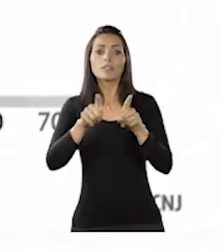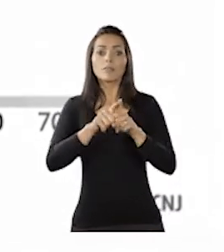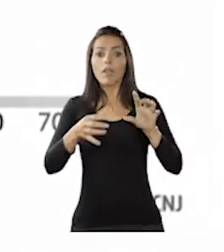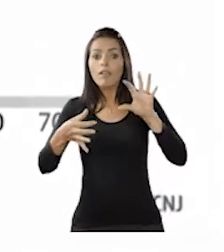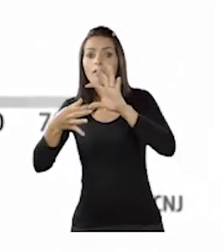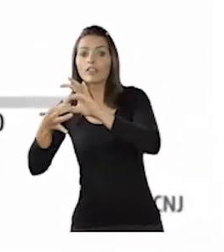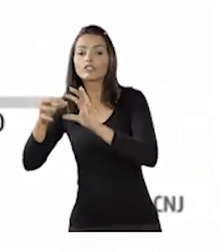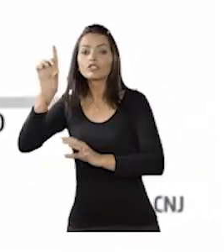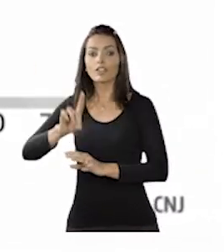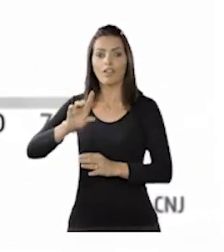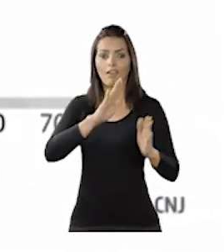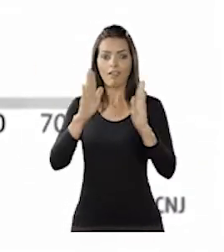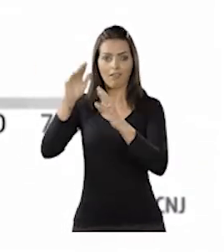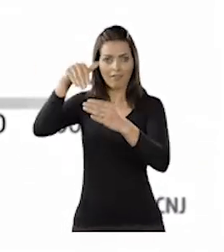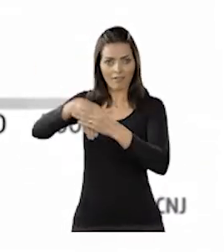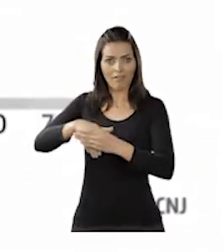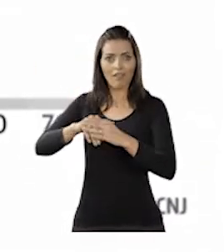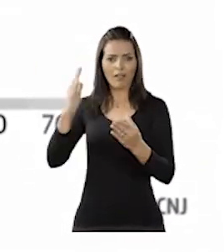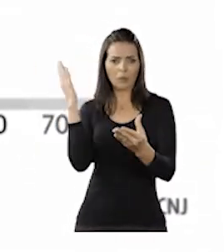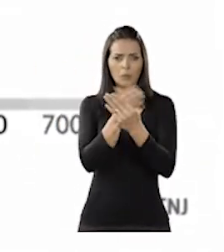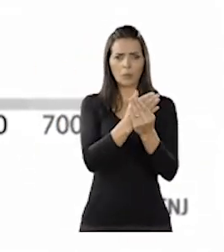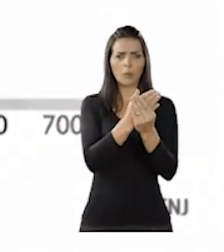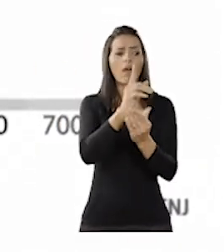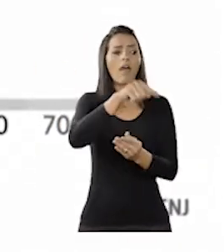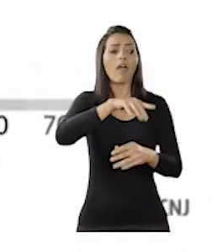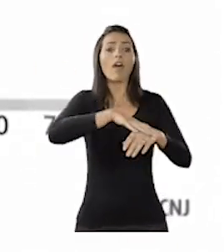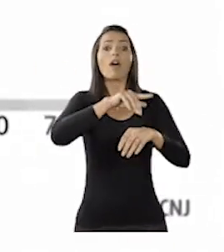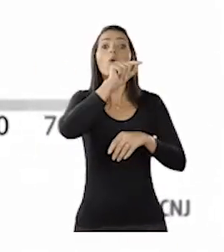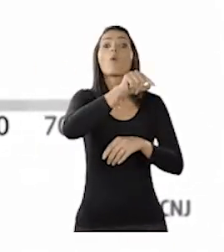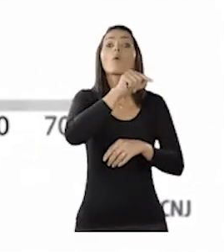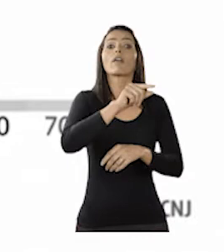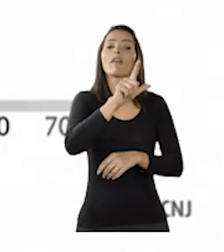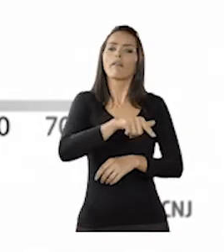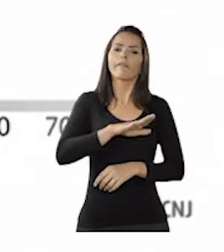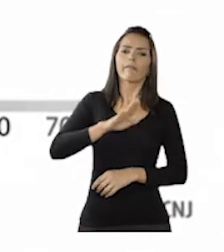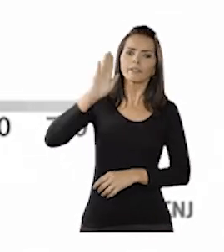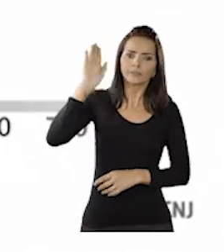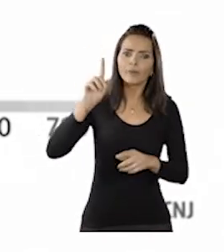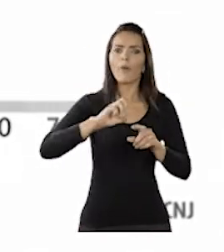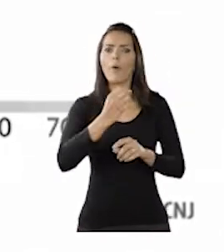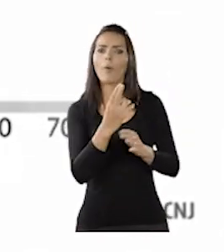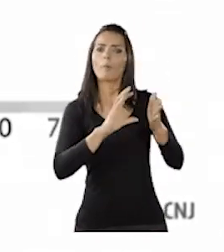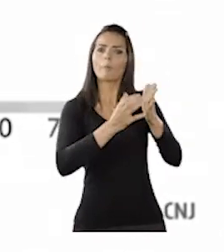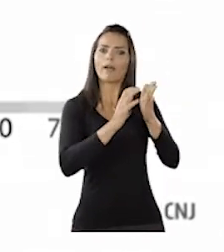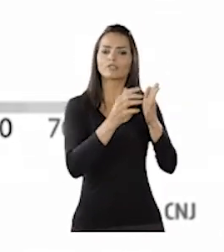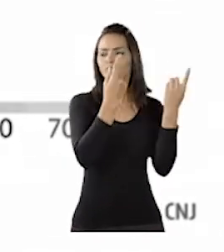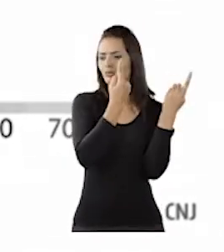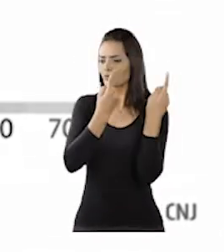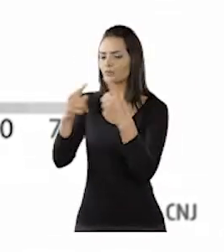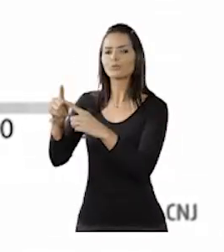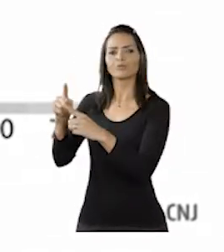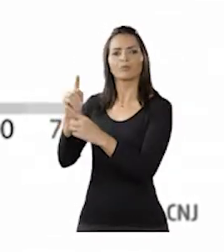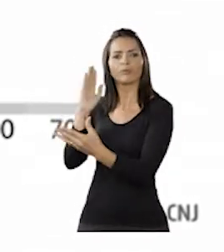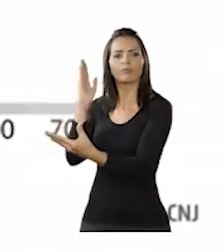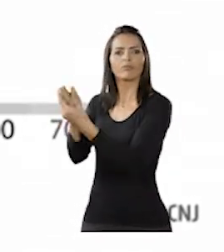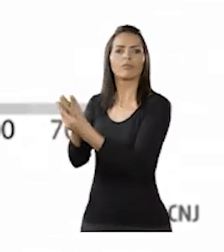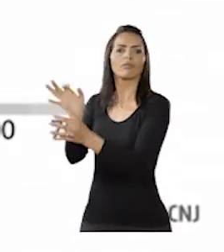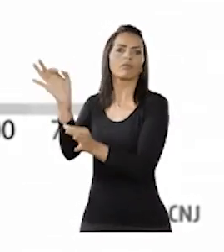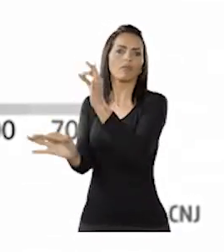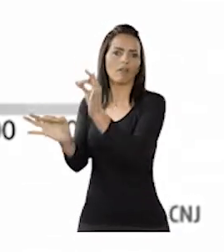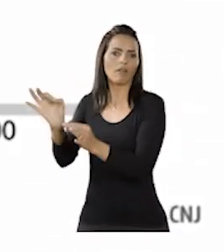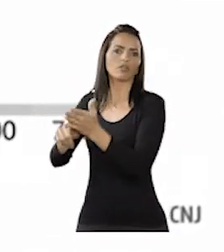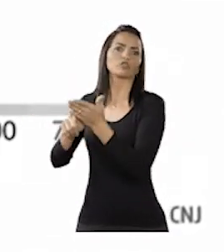por danos morais e relativos ao direito eleitoral, sendo que essas ações geralmente são propostas por candidatos ou